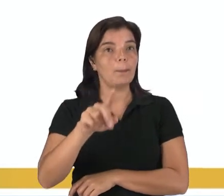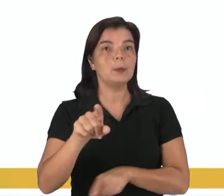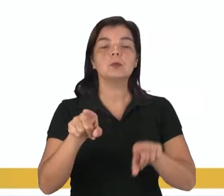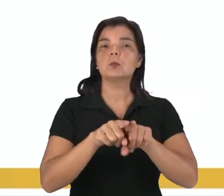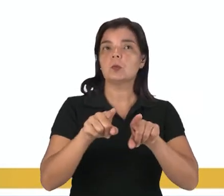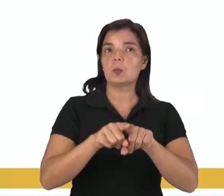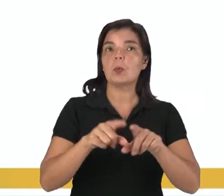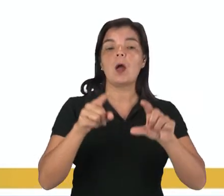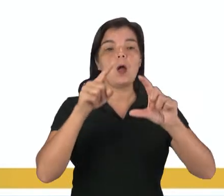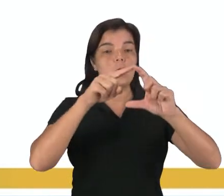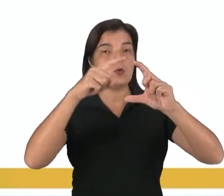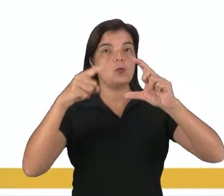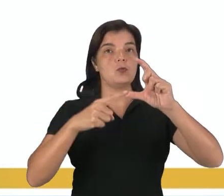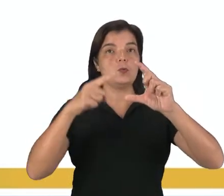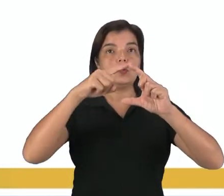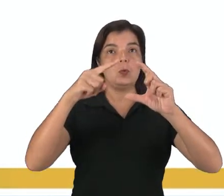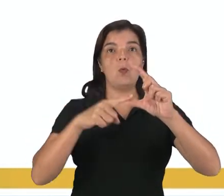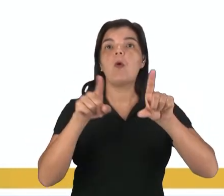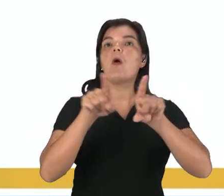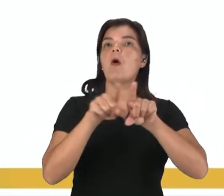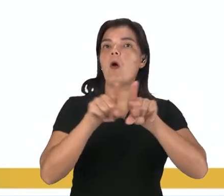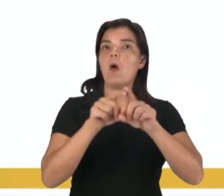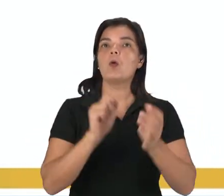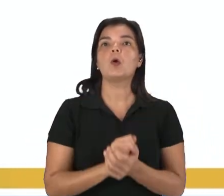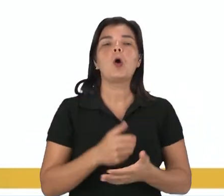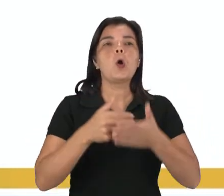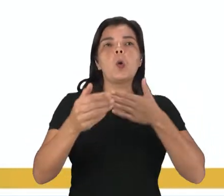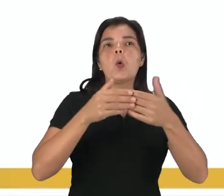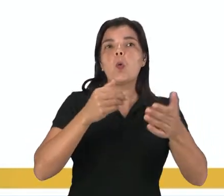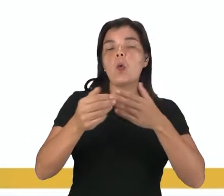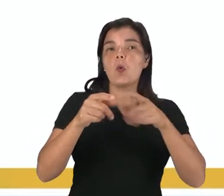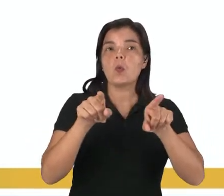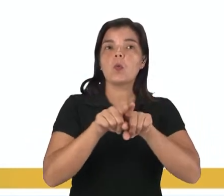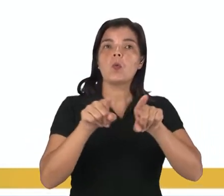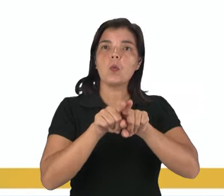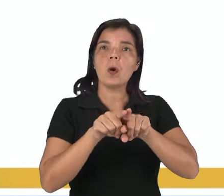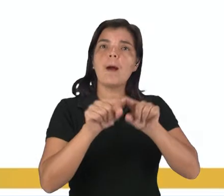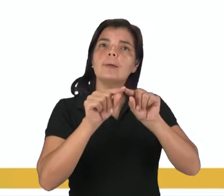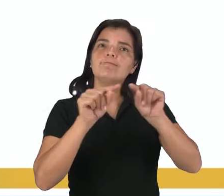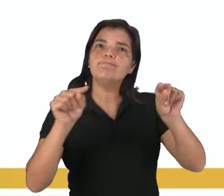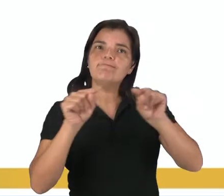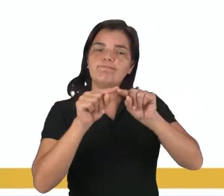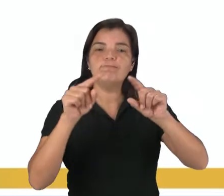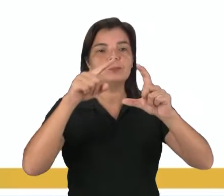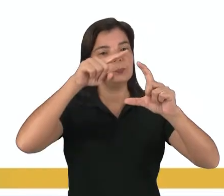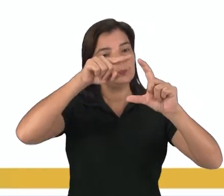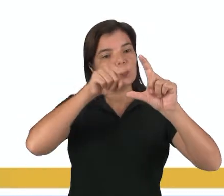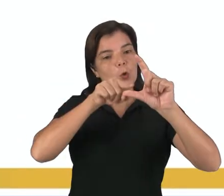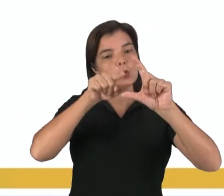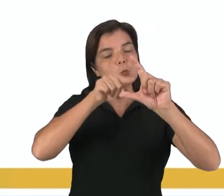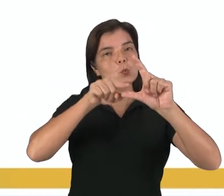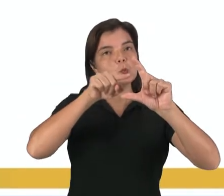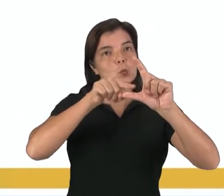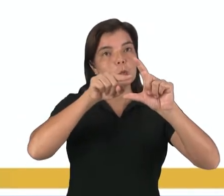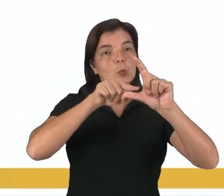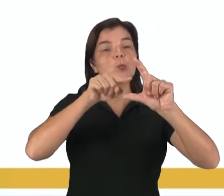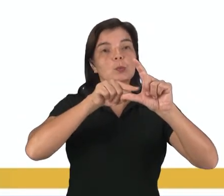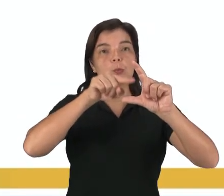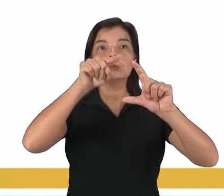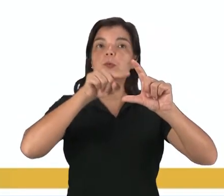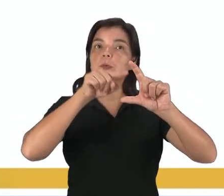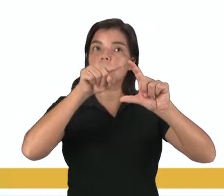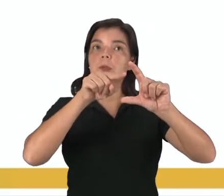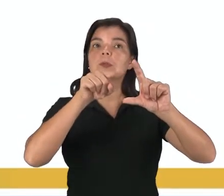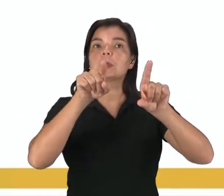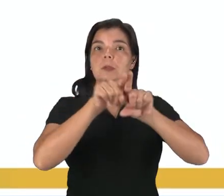né o diâmetro de uma circunferência ele é dado por qualquer corda que passe pelo centro da figura né